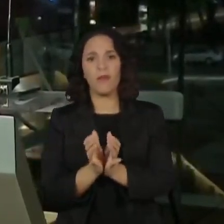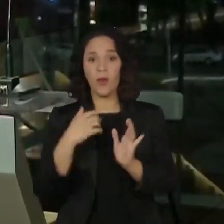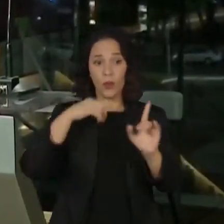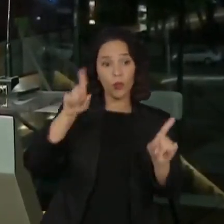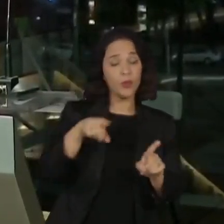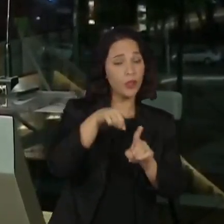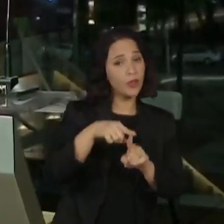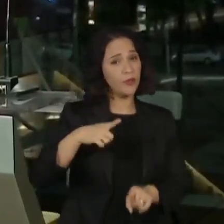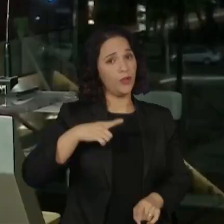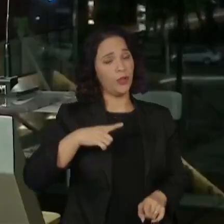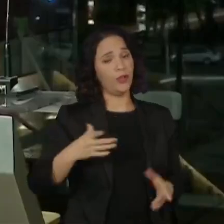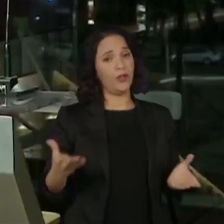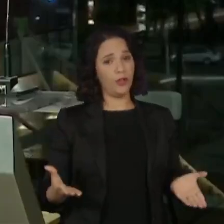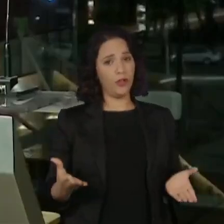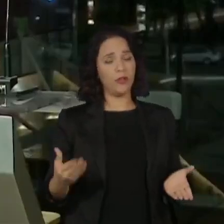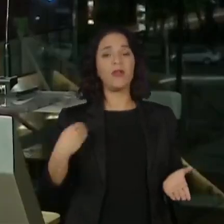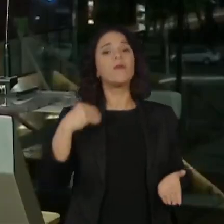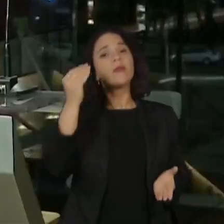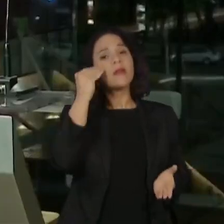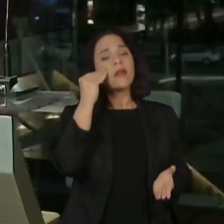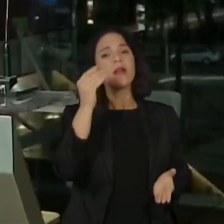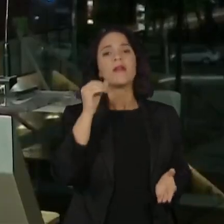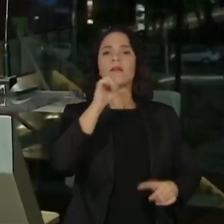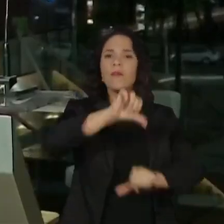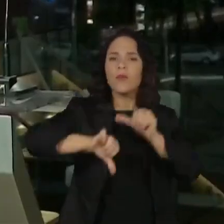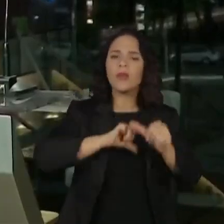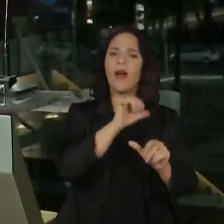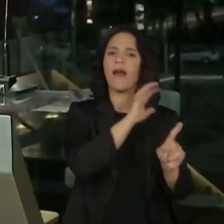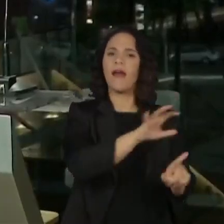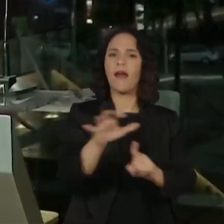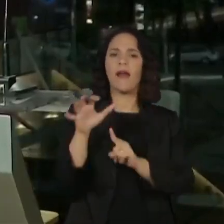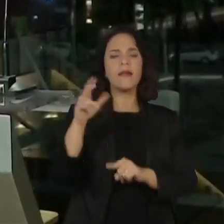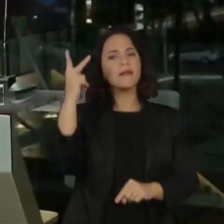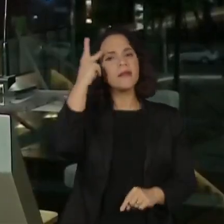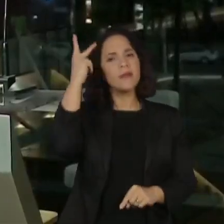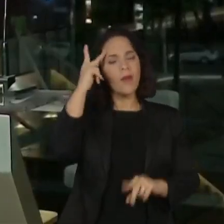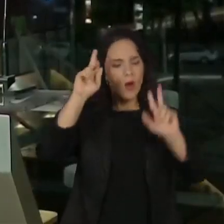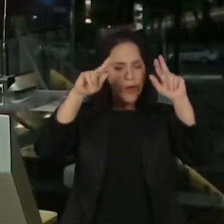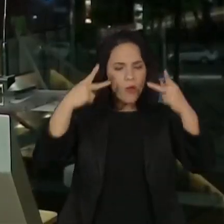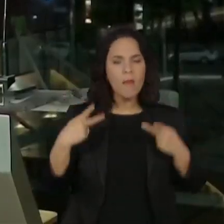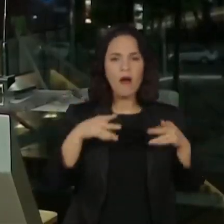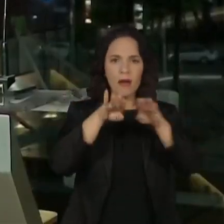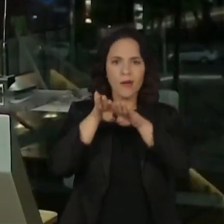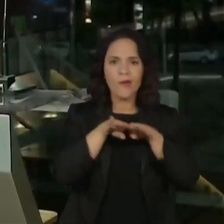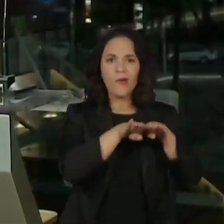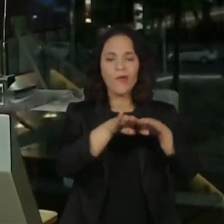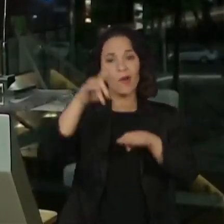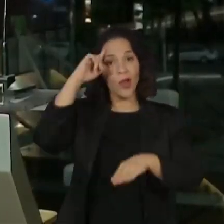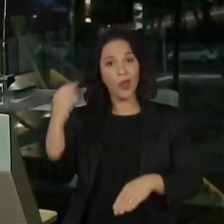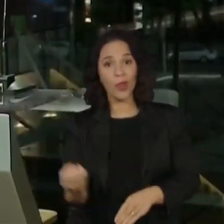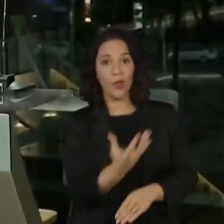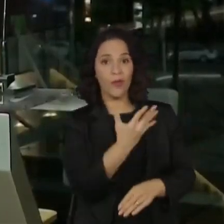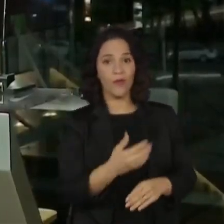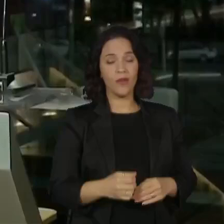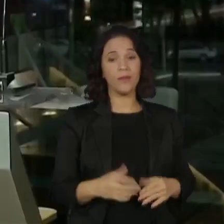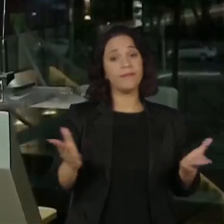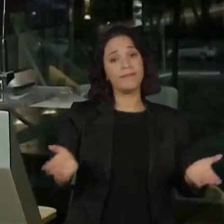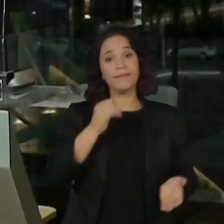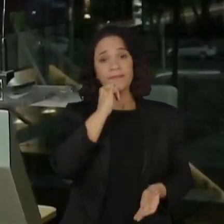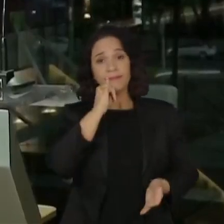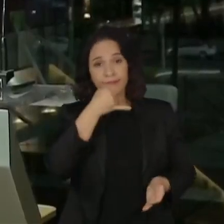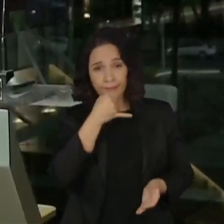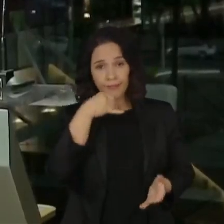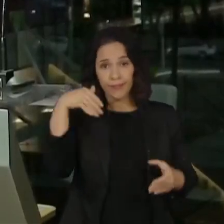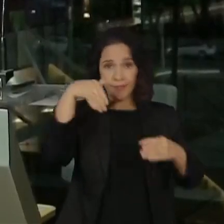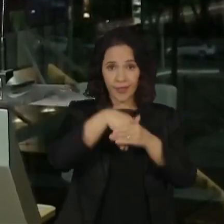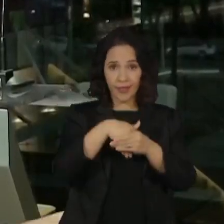objetivo uma missão nessa eleição que é mudar a nossa cidade fazer de São Paulo uma cidade mais humana mais igual mais inovadora Infelizmente o nível dessa